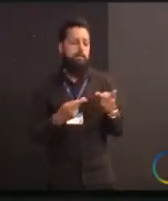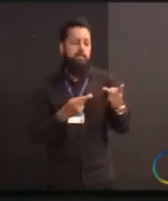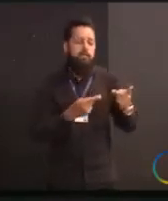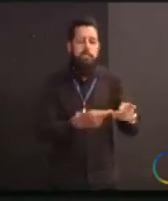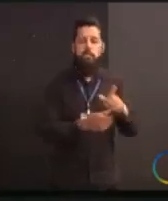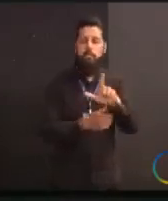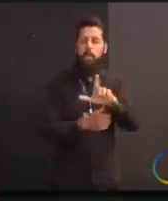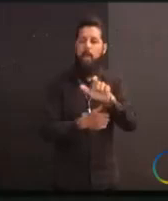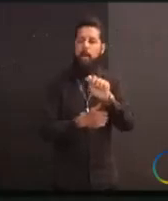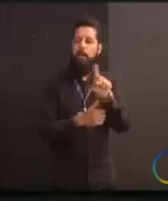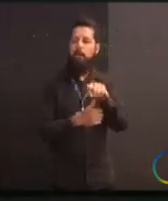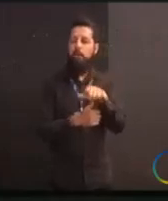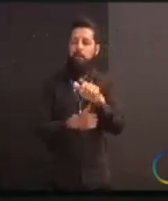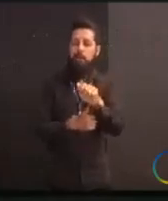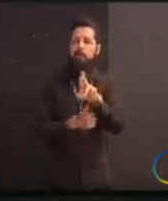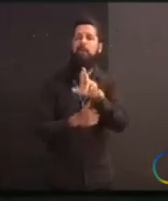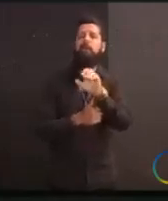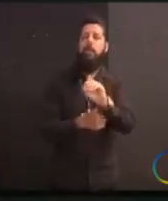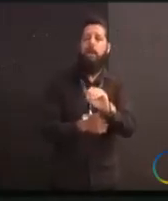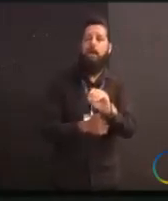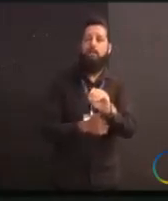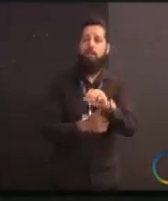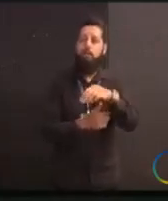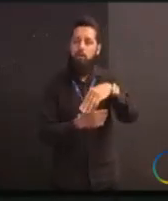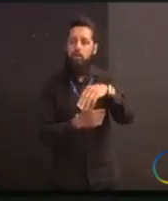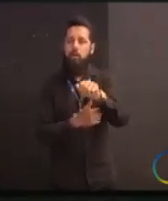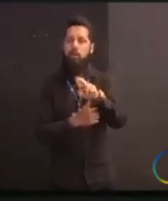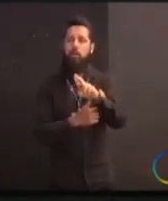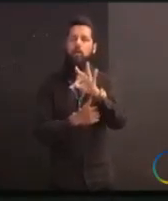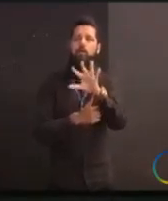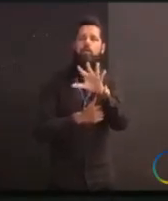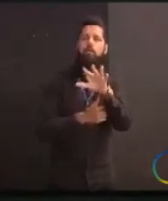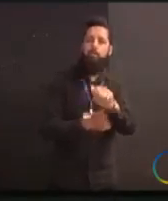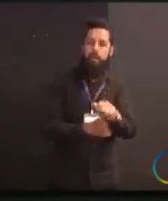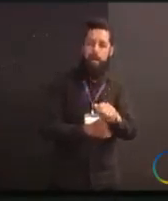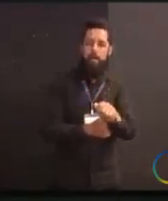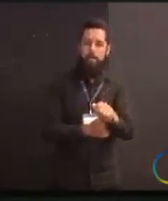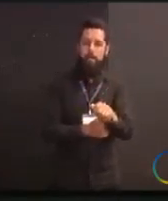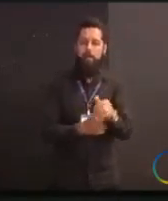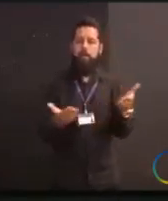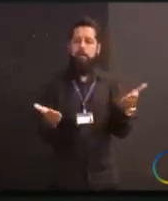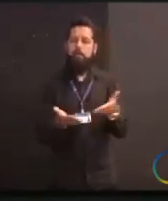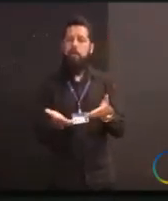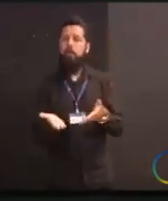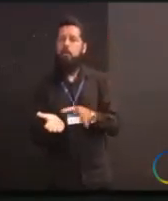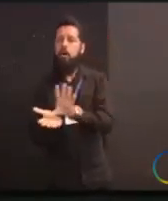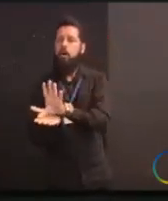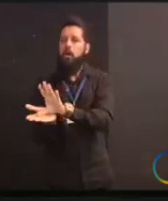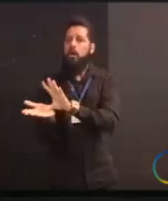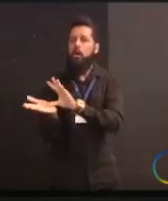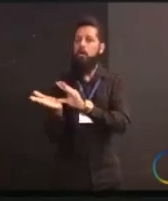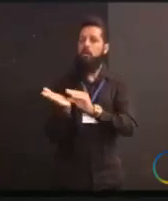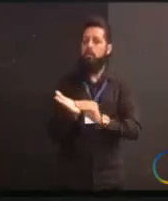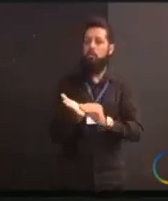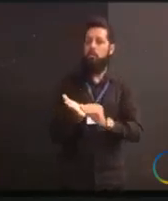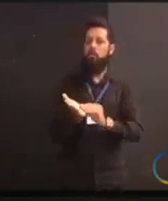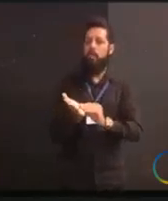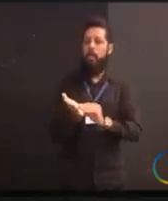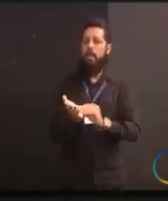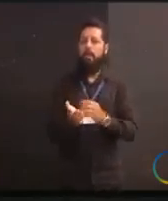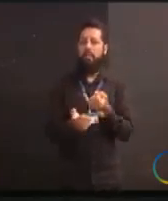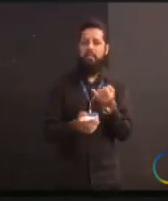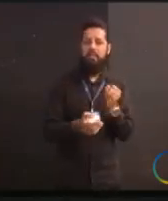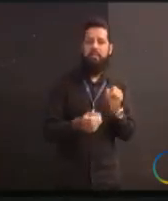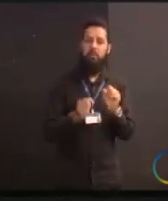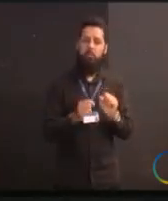naquele diálogo da Marta com Jesus, eu vou parafrasear, se eu pudesse perguntar o Cristo sobre